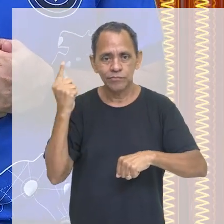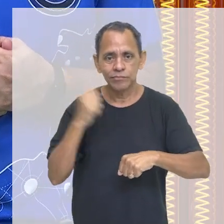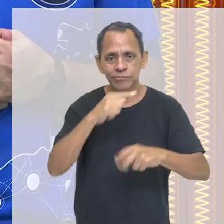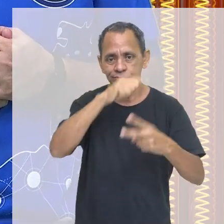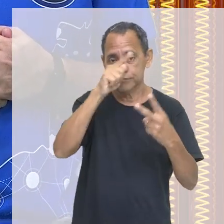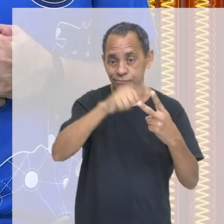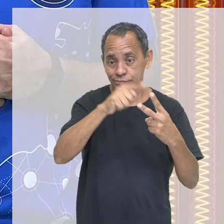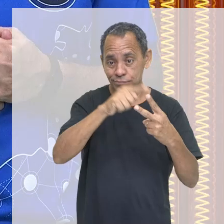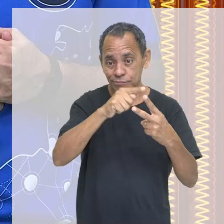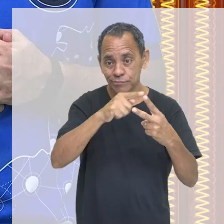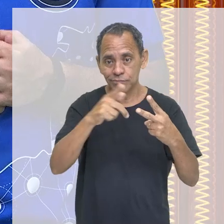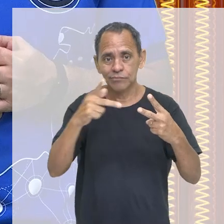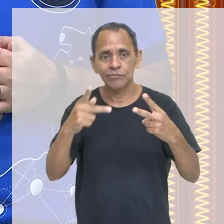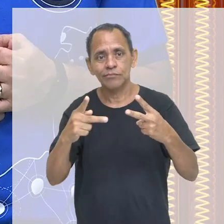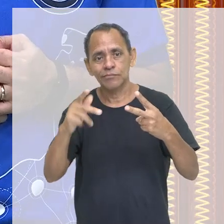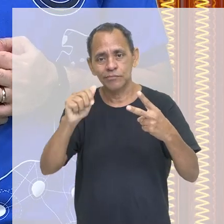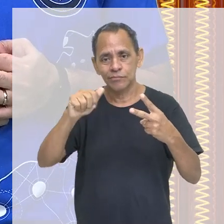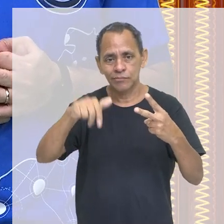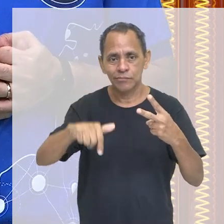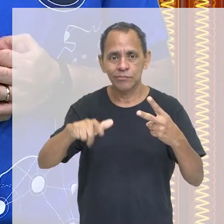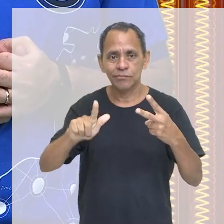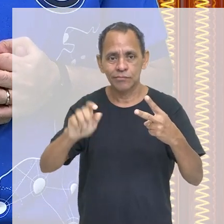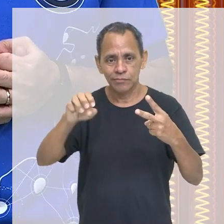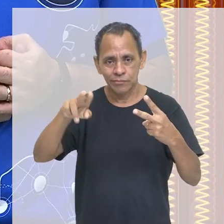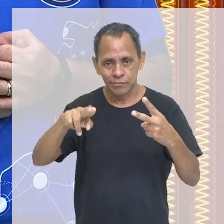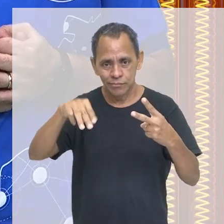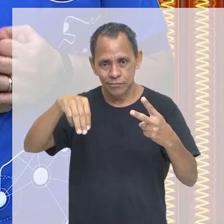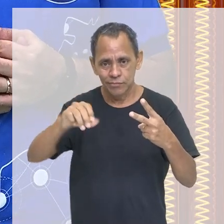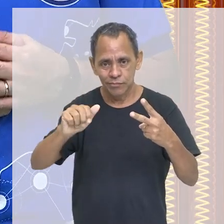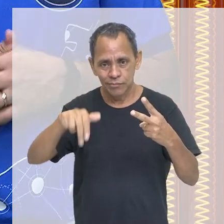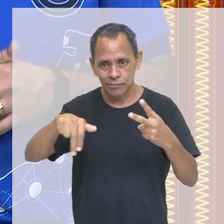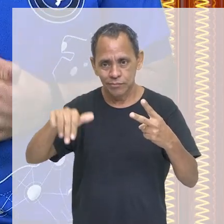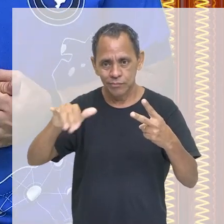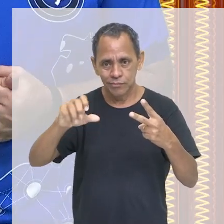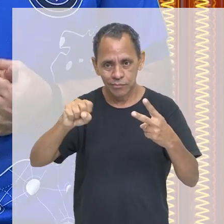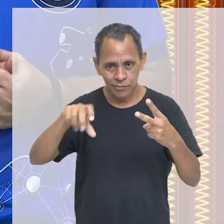foi um movimento originário na Liga Pangermânica, formada em